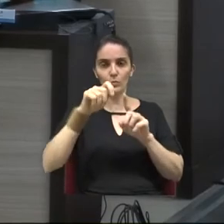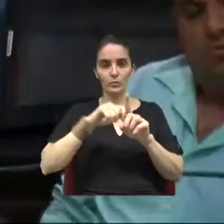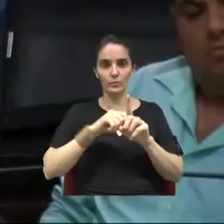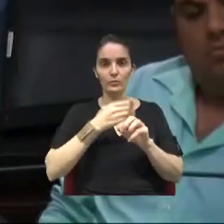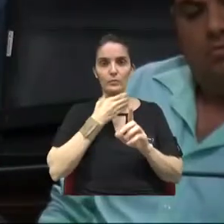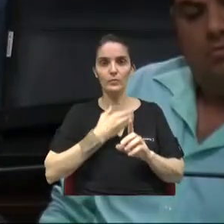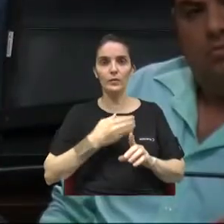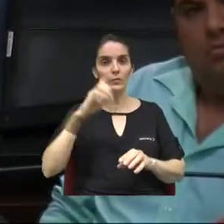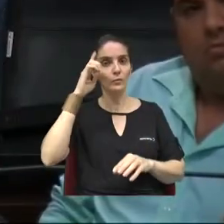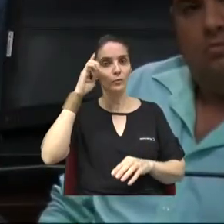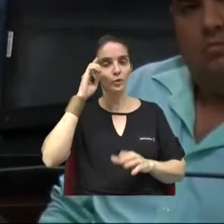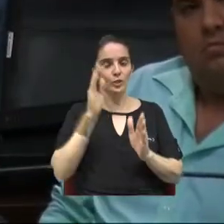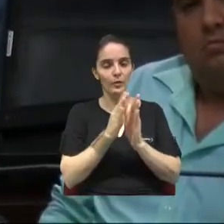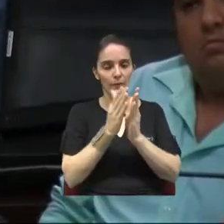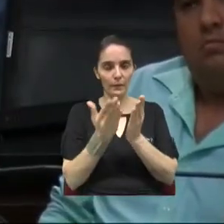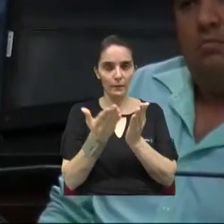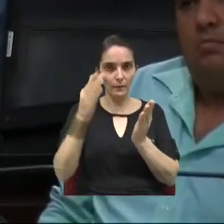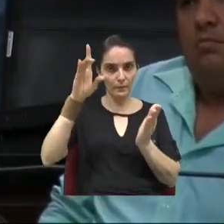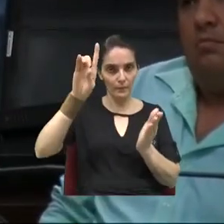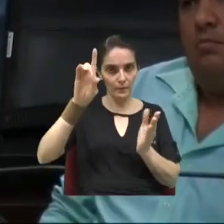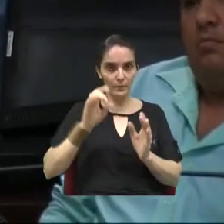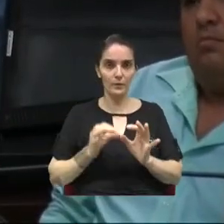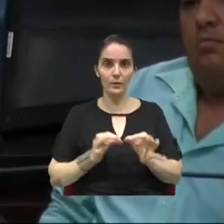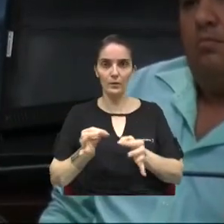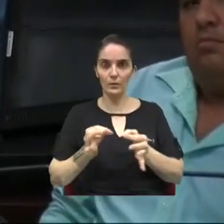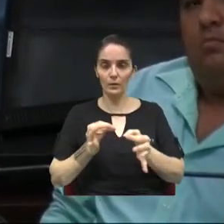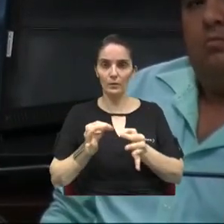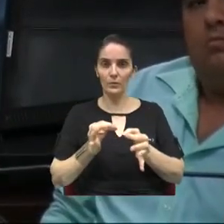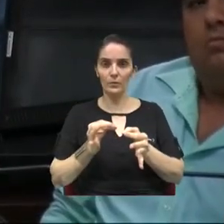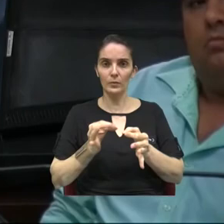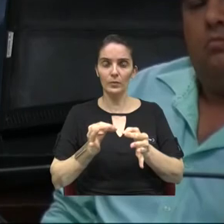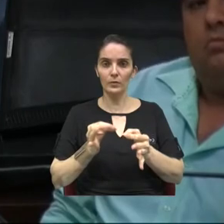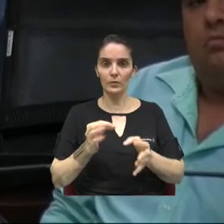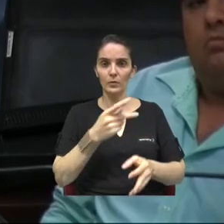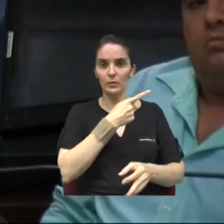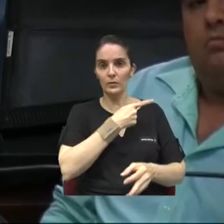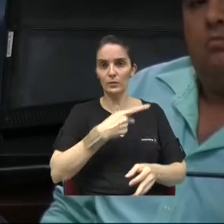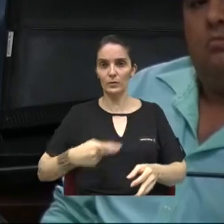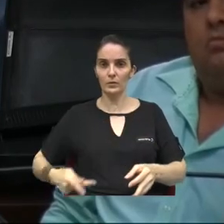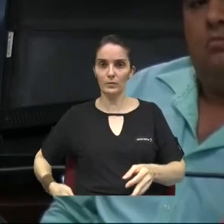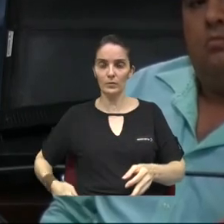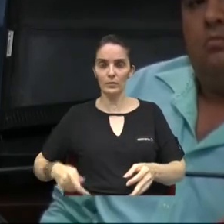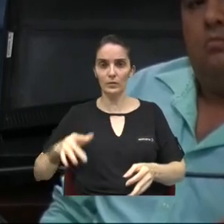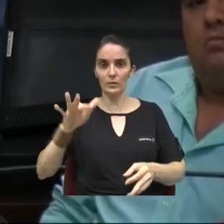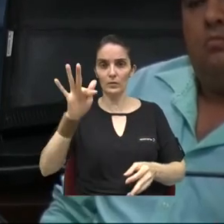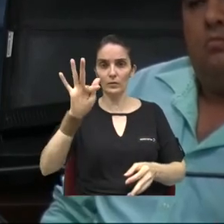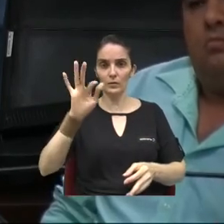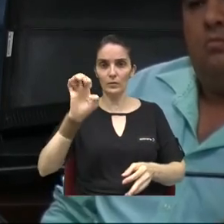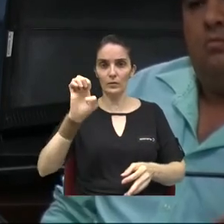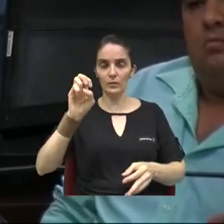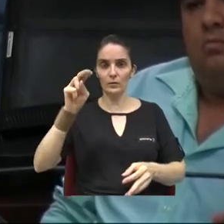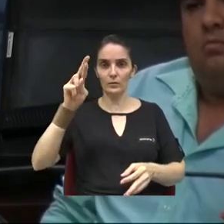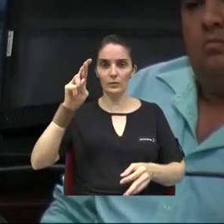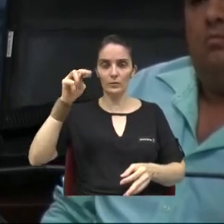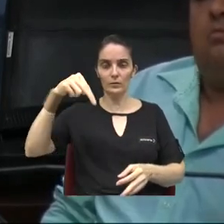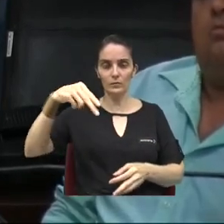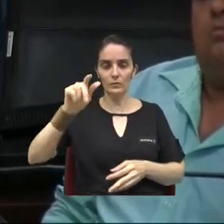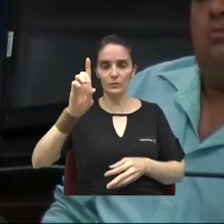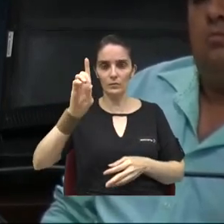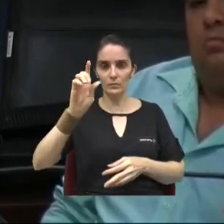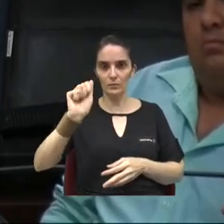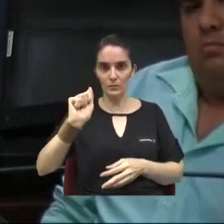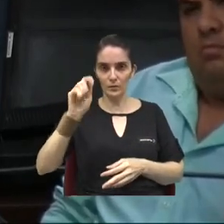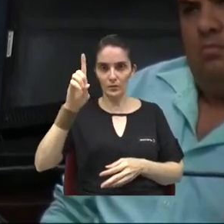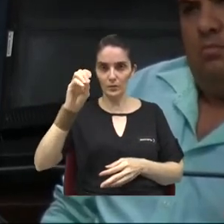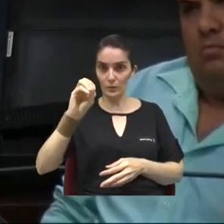dia da Bíblia, projeto do presidente da República, Fernando Henrique Cardoso, projeto 10.335,